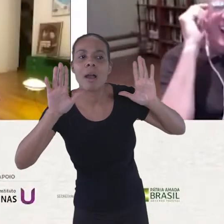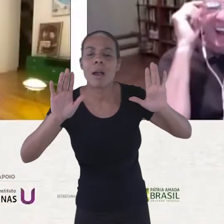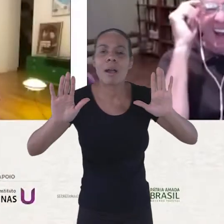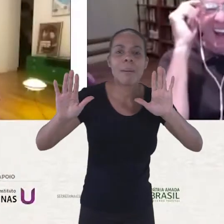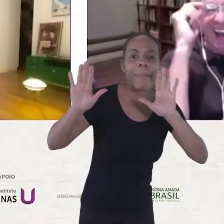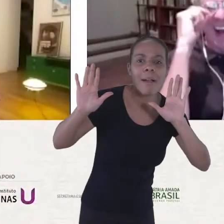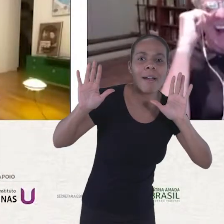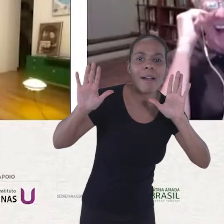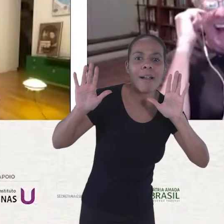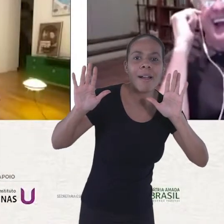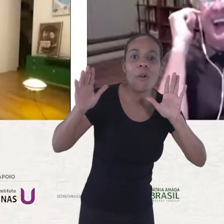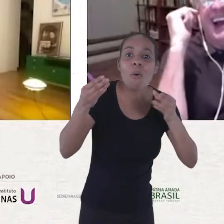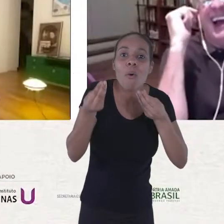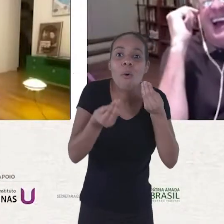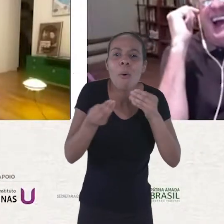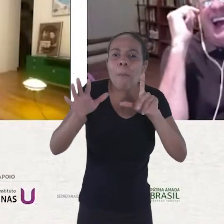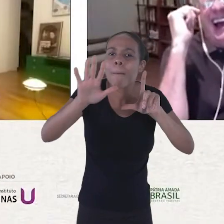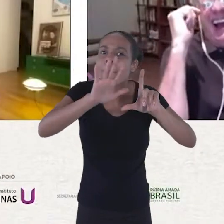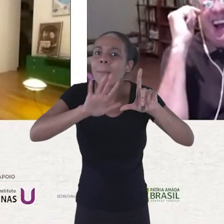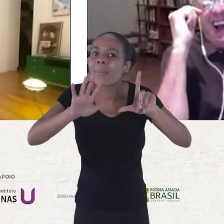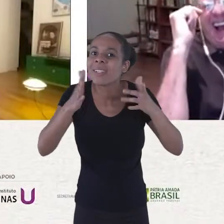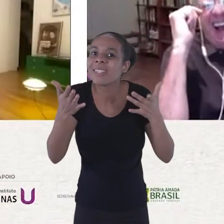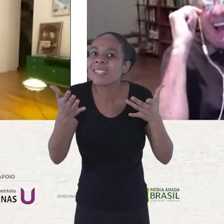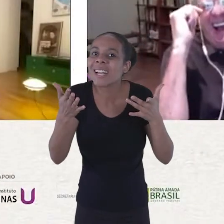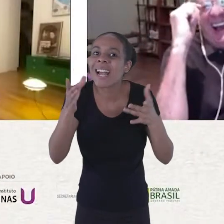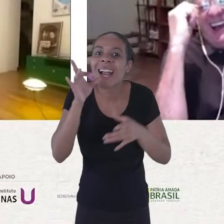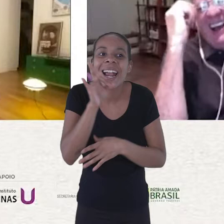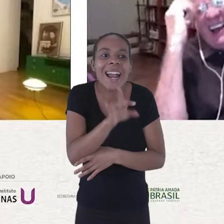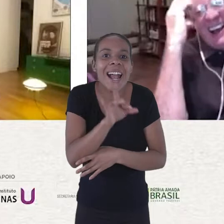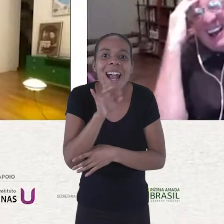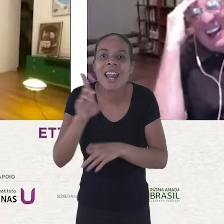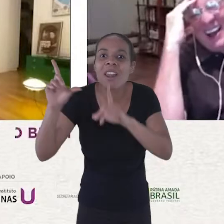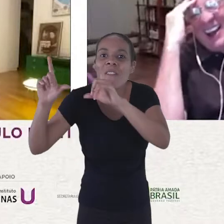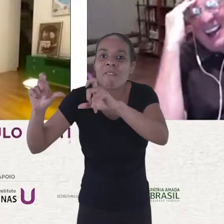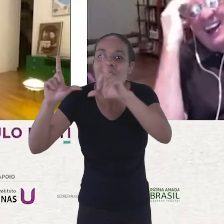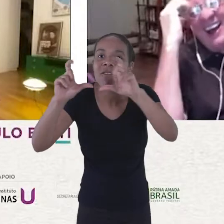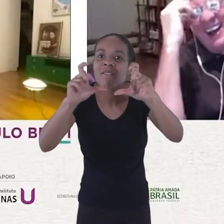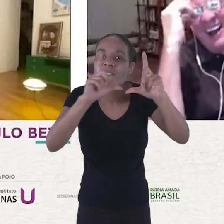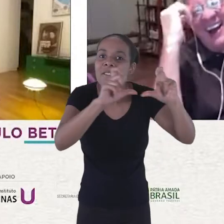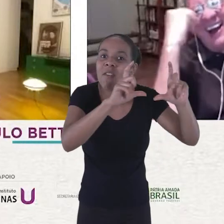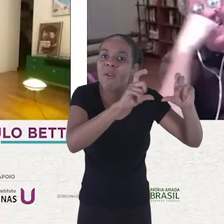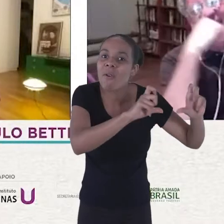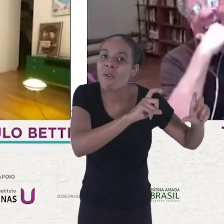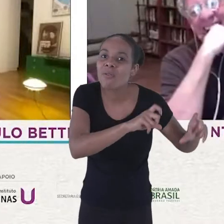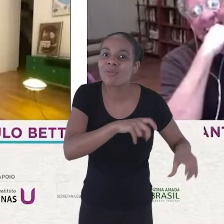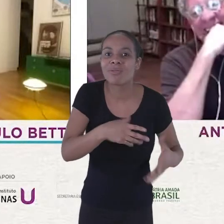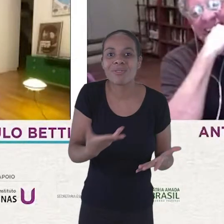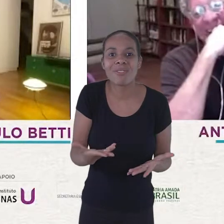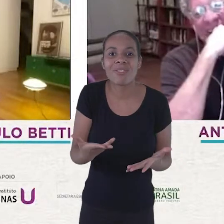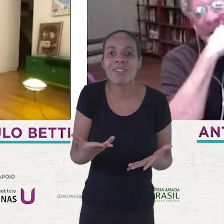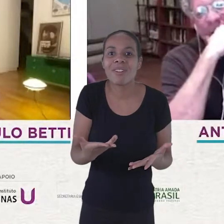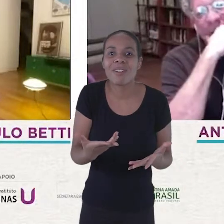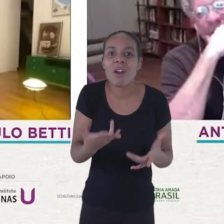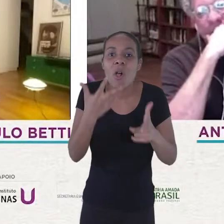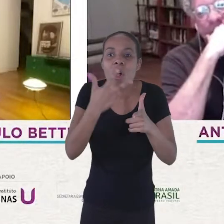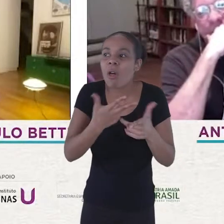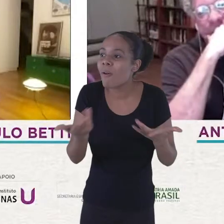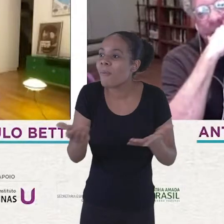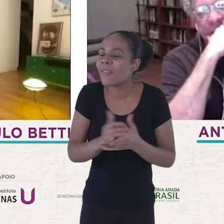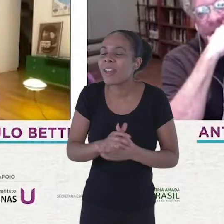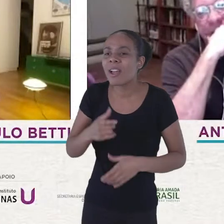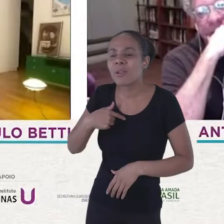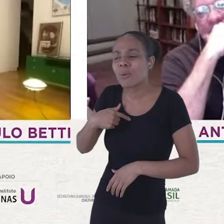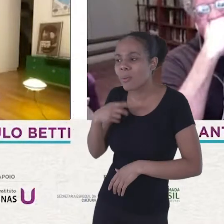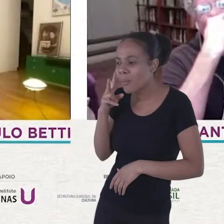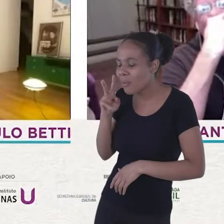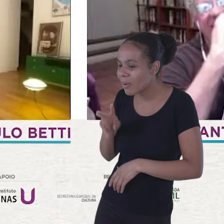Cada foto era uma pausa de 15 segundos. Aí o Coco olhou para mim, fez assim, piscou o olho, eu falei assim: